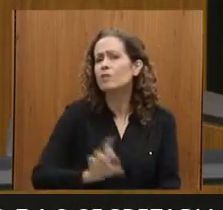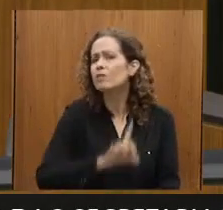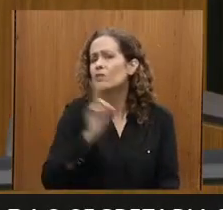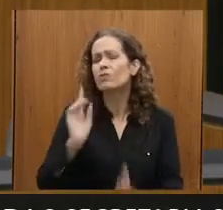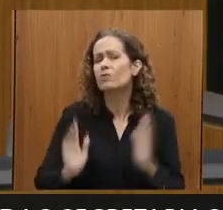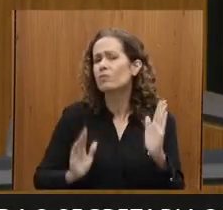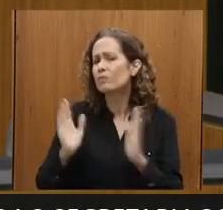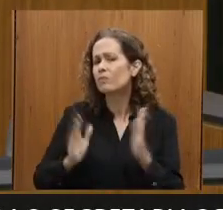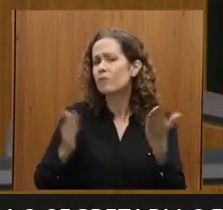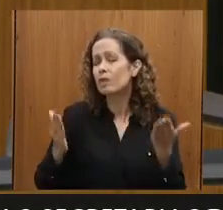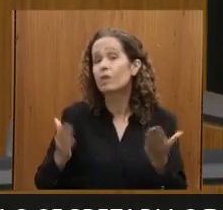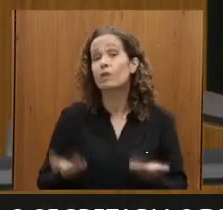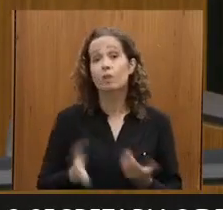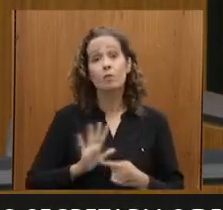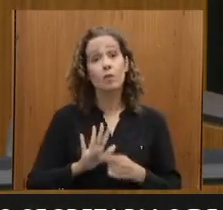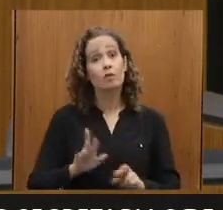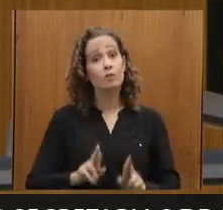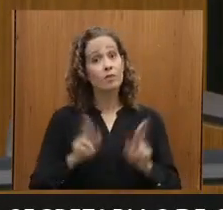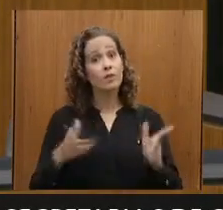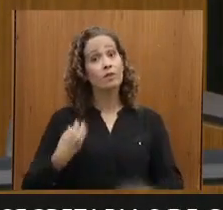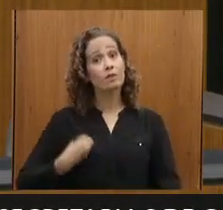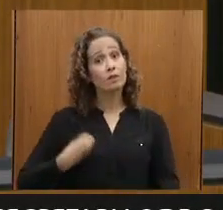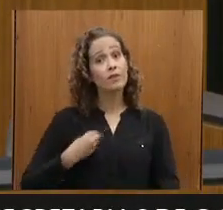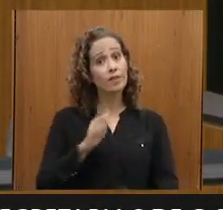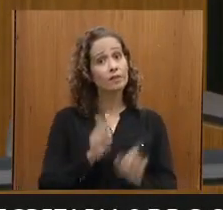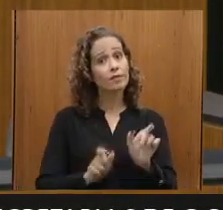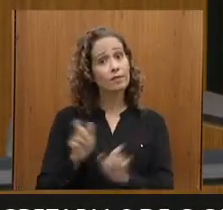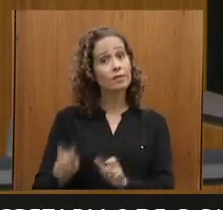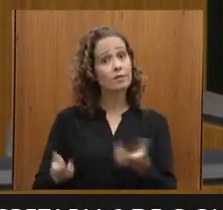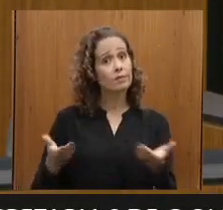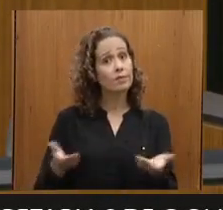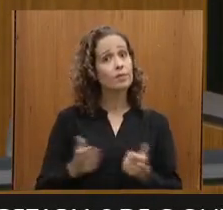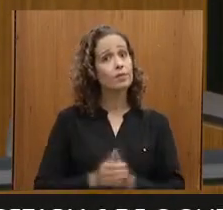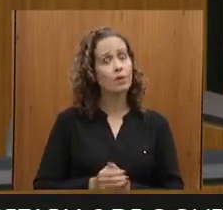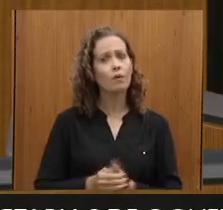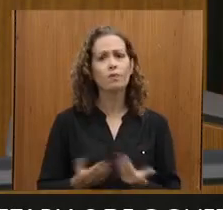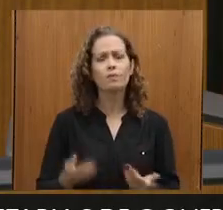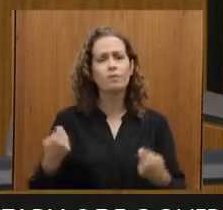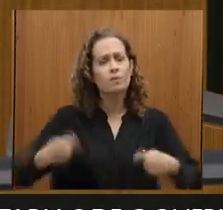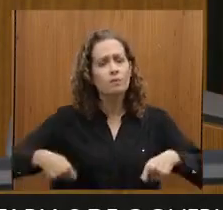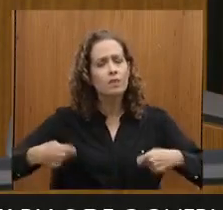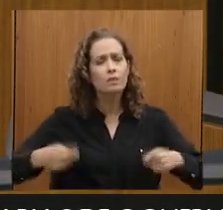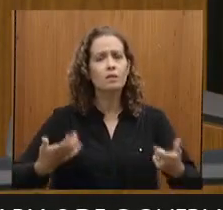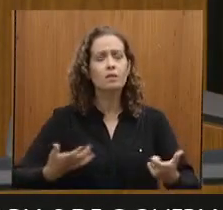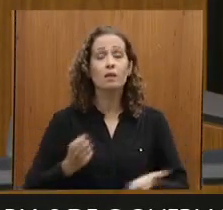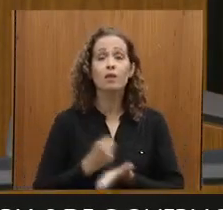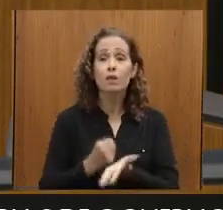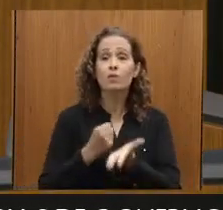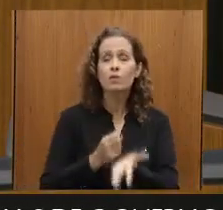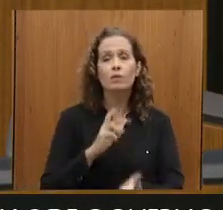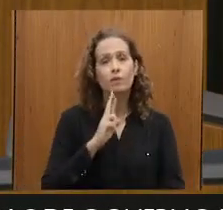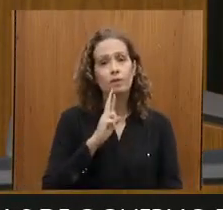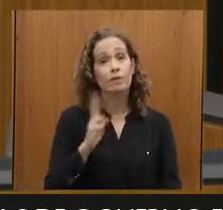período? Isso faz diferença na vida das pessoas. É uma questão concreta que eu acho que ajuda a responder. Veja bem,